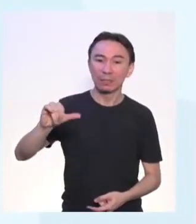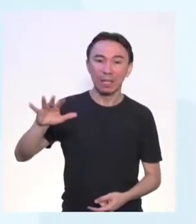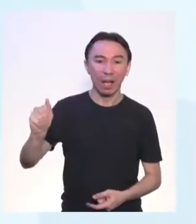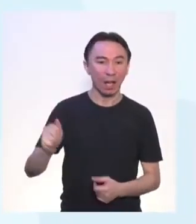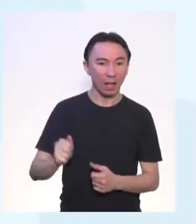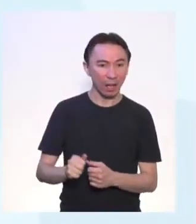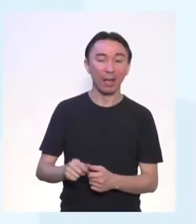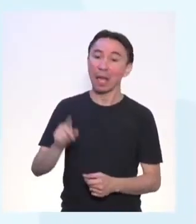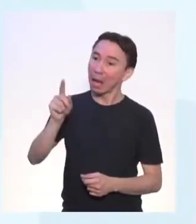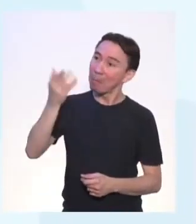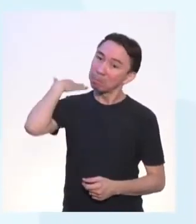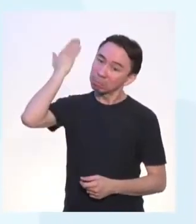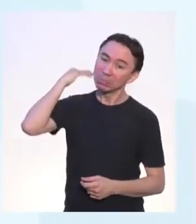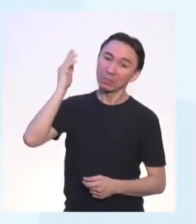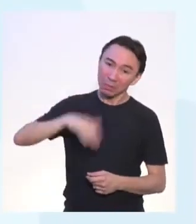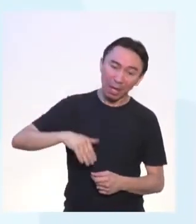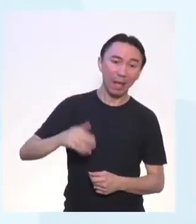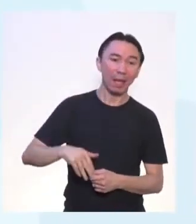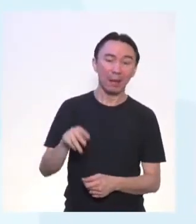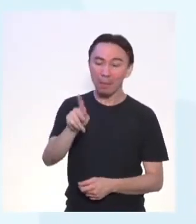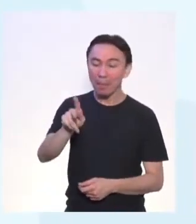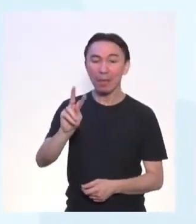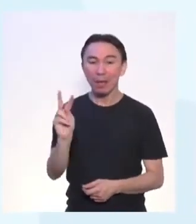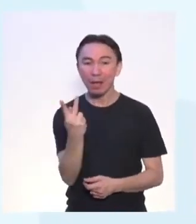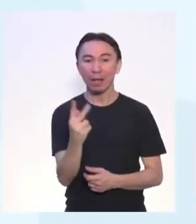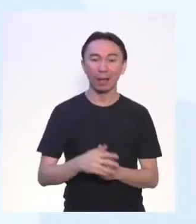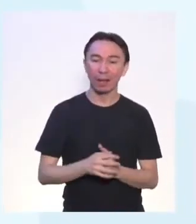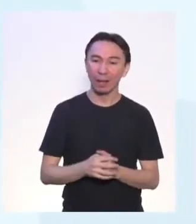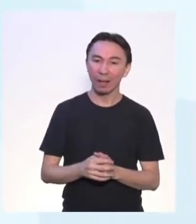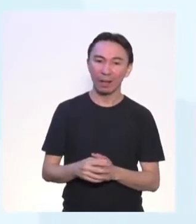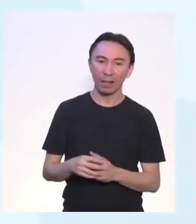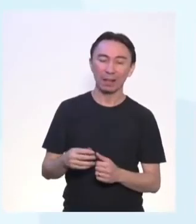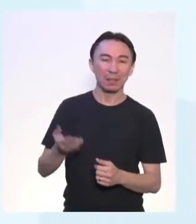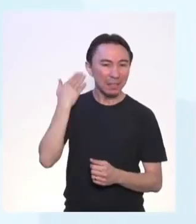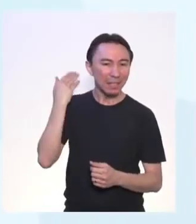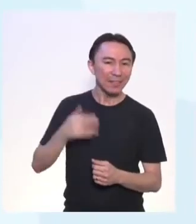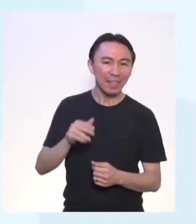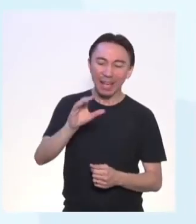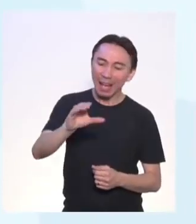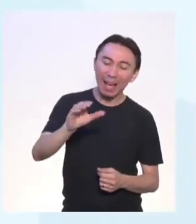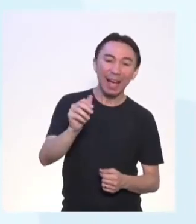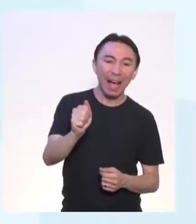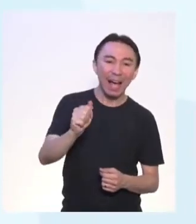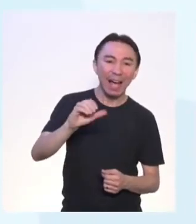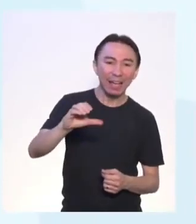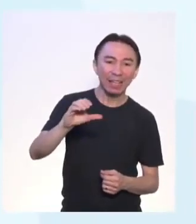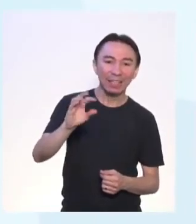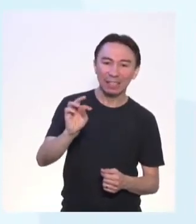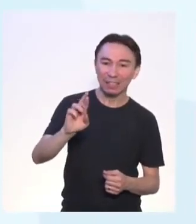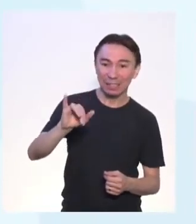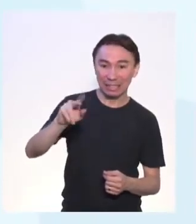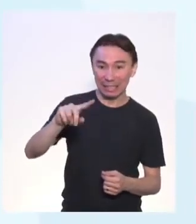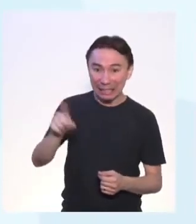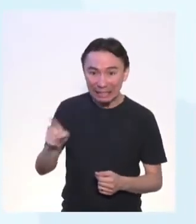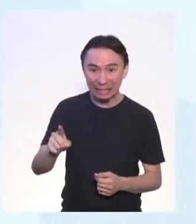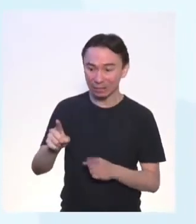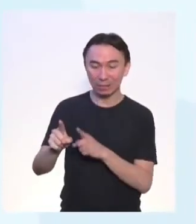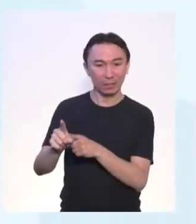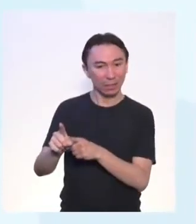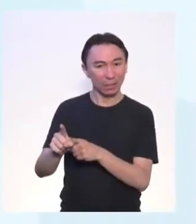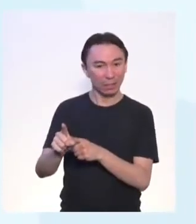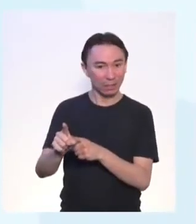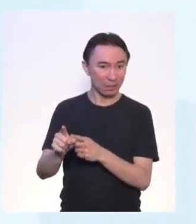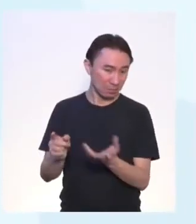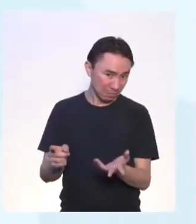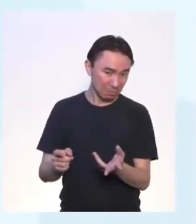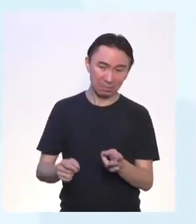com PH. Atriz. Então, era actriz. No espanhol ainda continua assim, tá? Então, fomos tendo